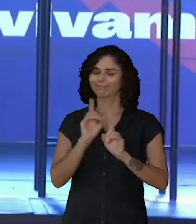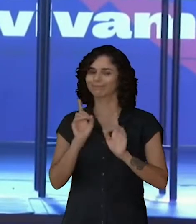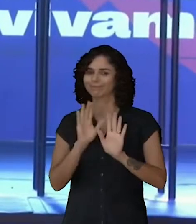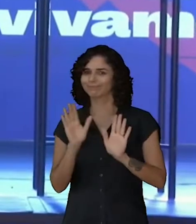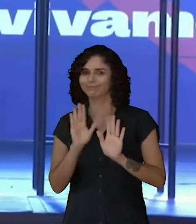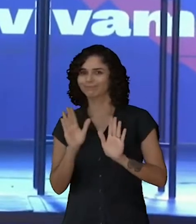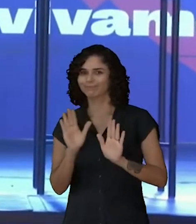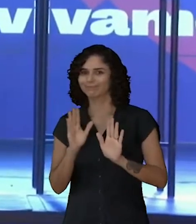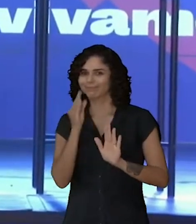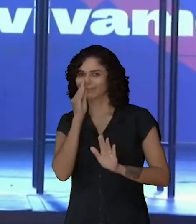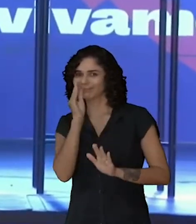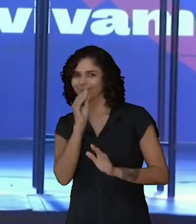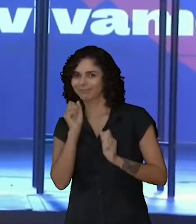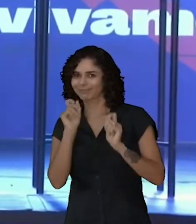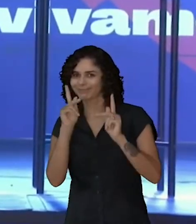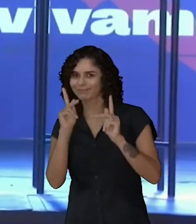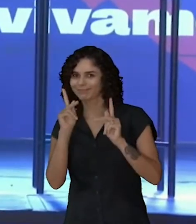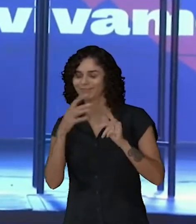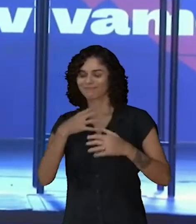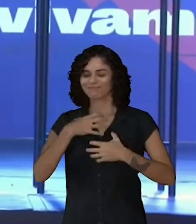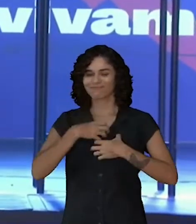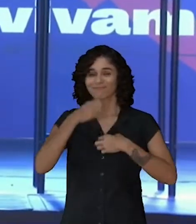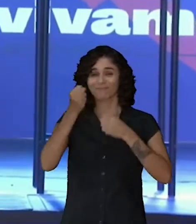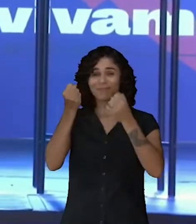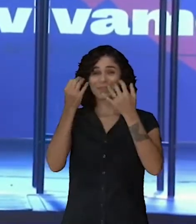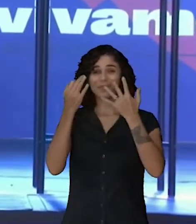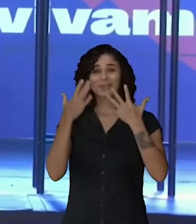Bênção demais estar com vocês aqui.